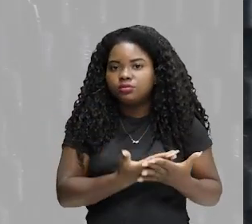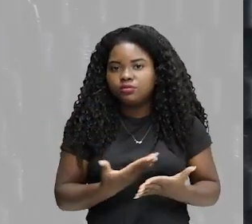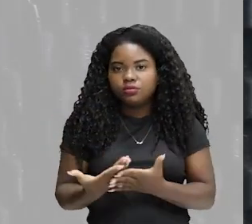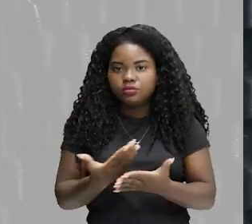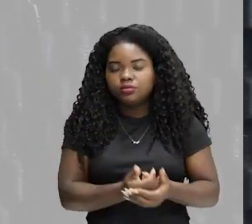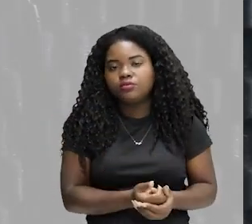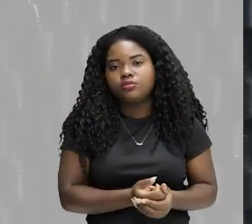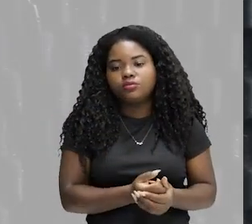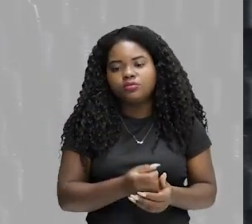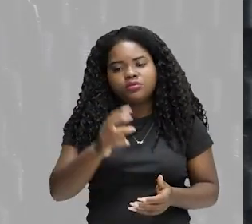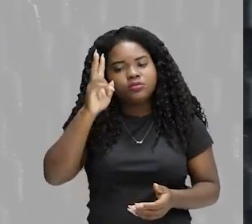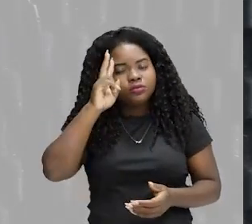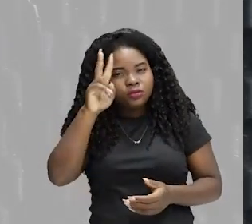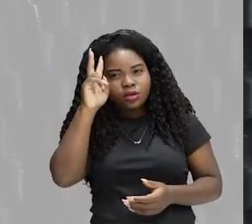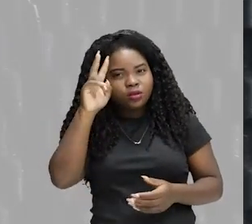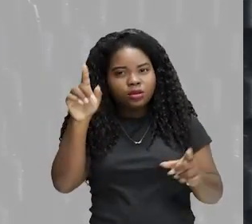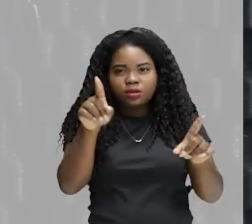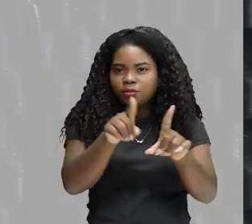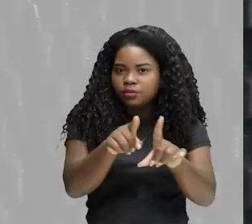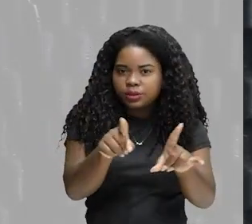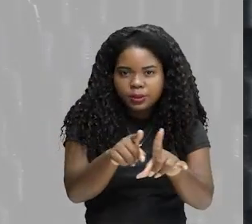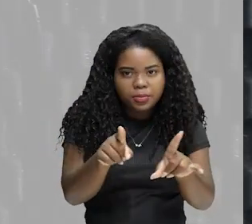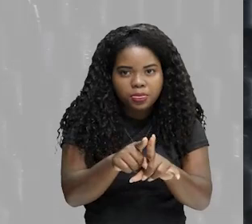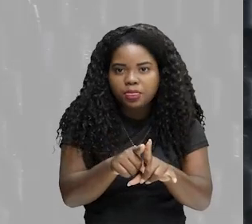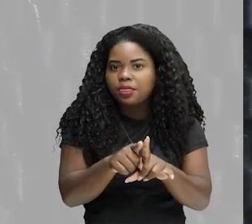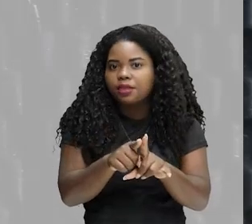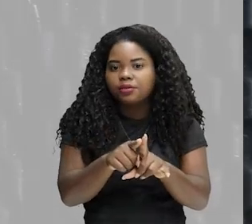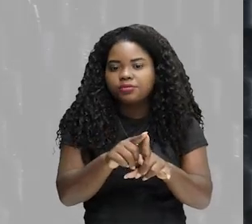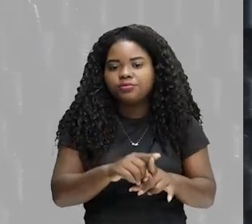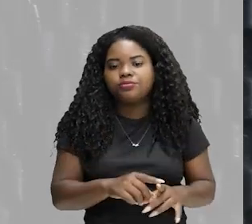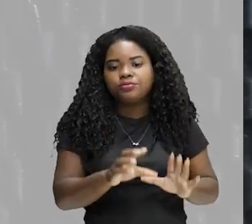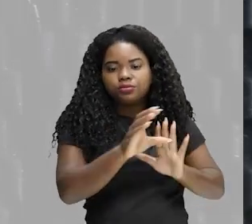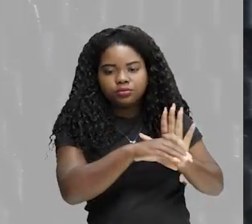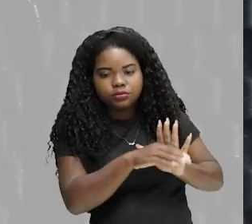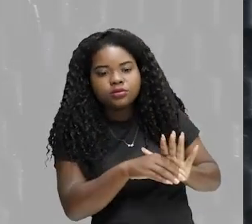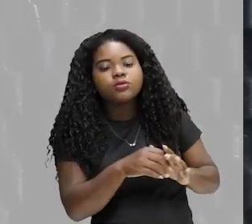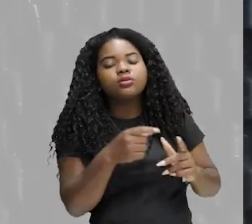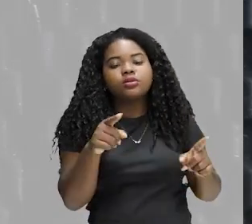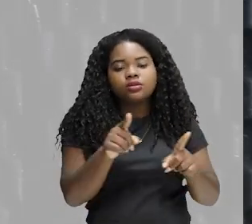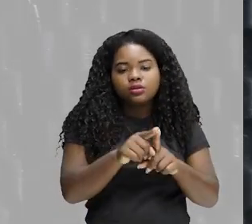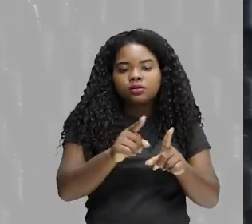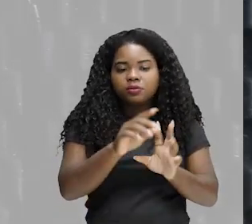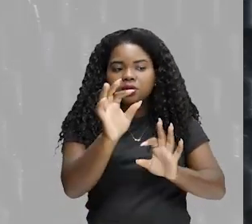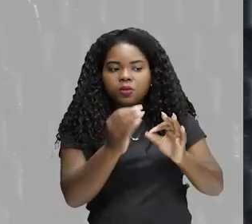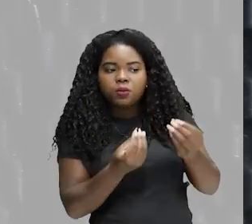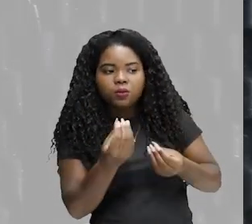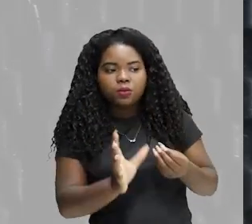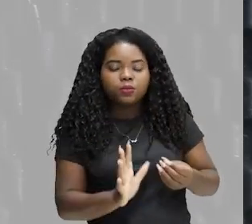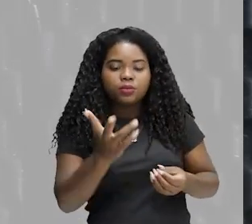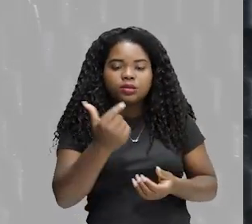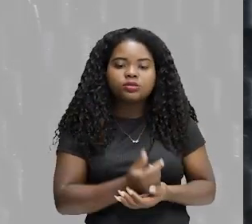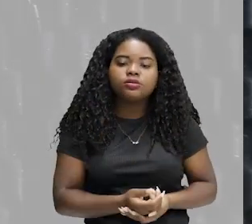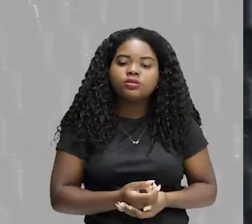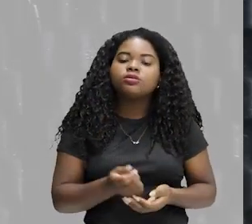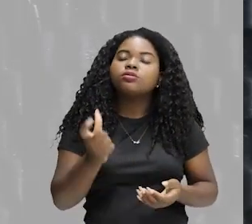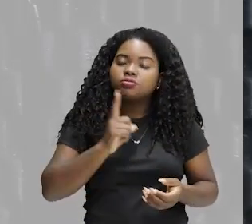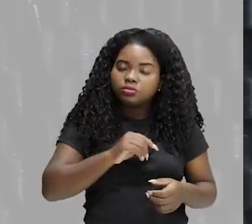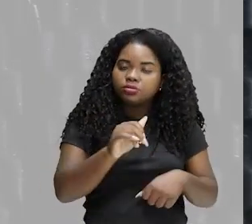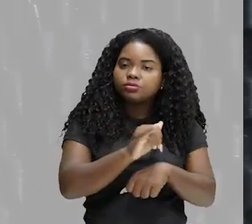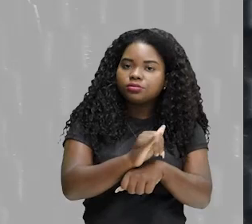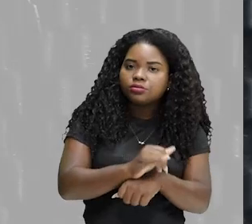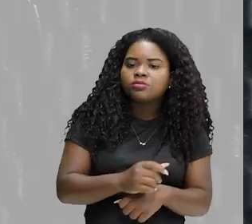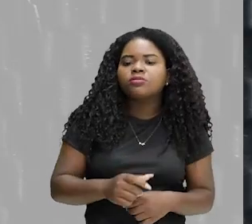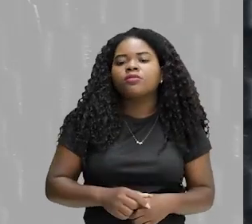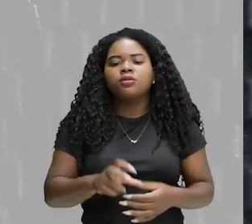propriedades operatórias, também está lá. Tudo organizadinho para você. E você pode assistir quantas vezes você quiser. Você pode assistir